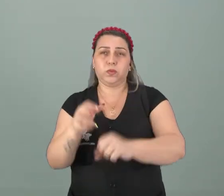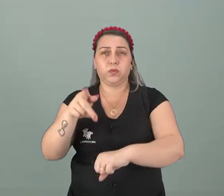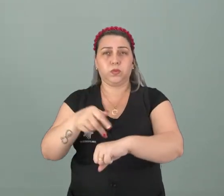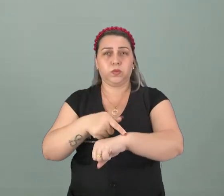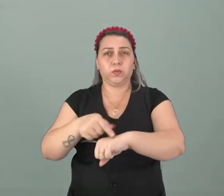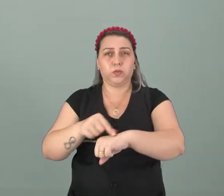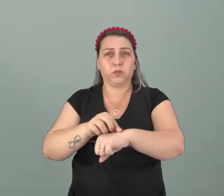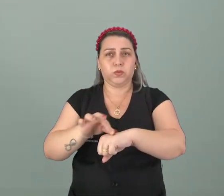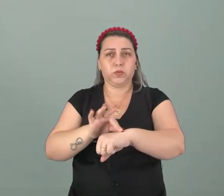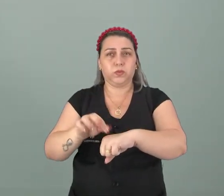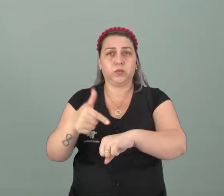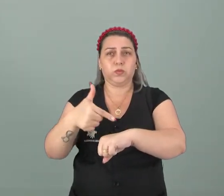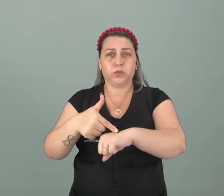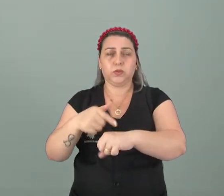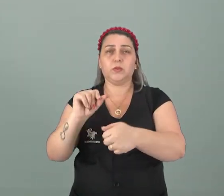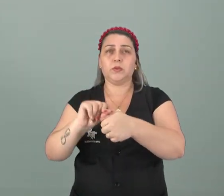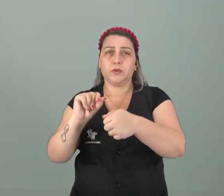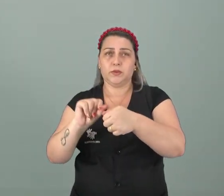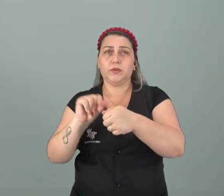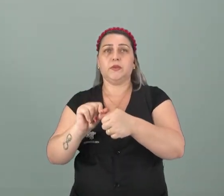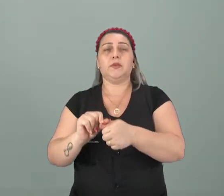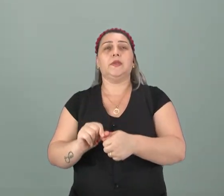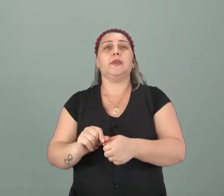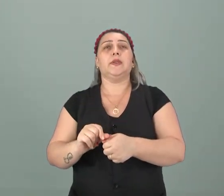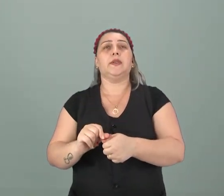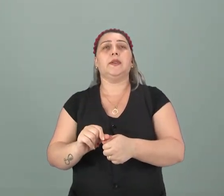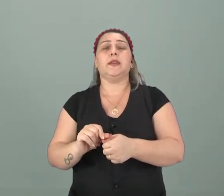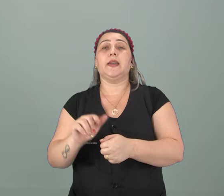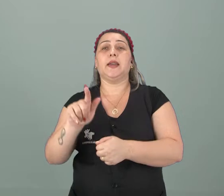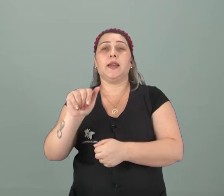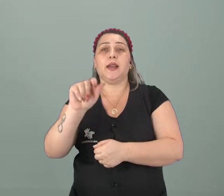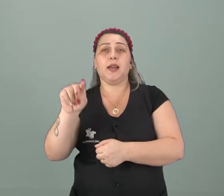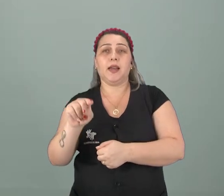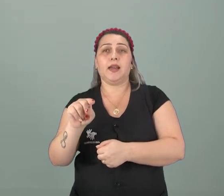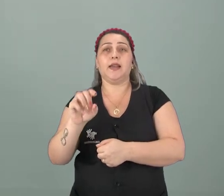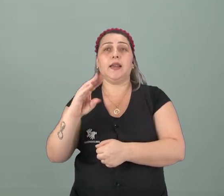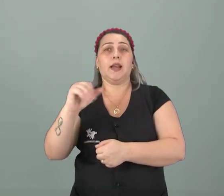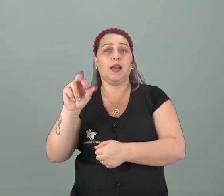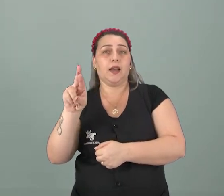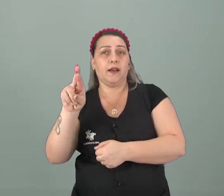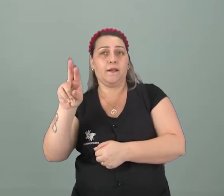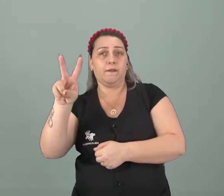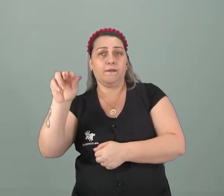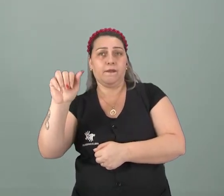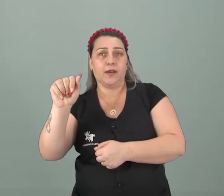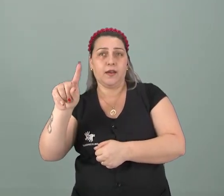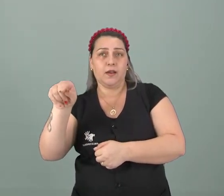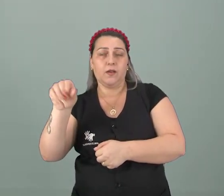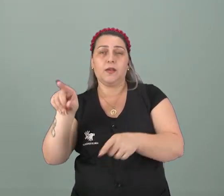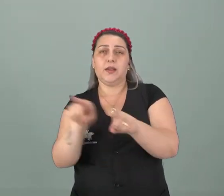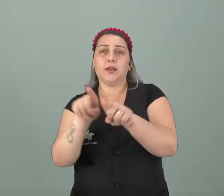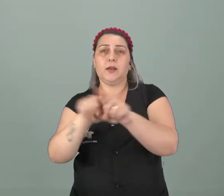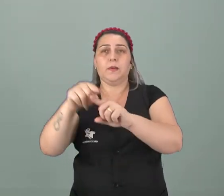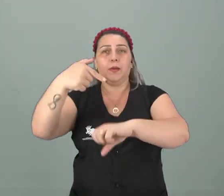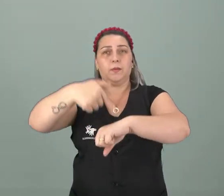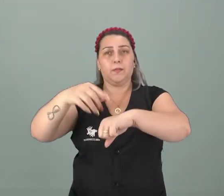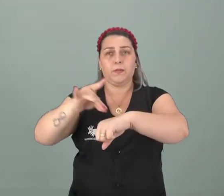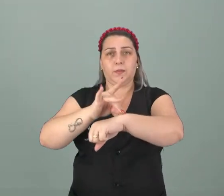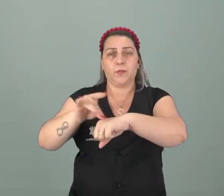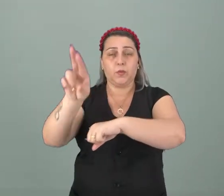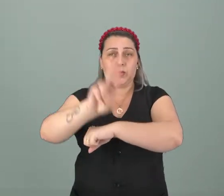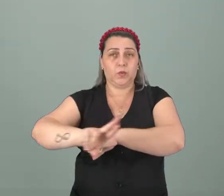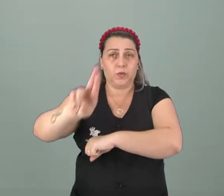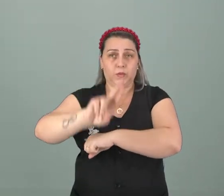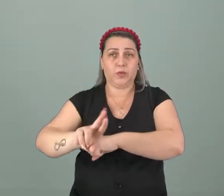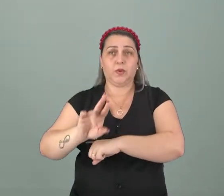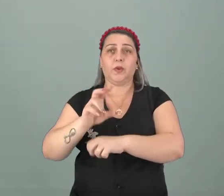para produzir energia elétrica. Quando eu falo combustível fóssil, é gás natural, carvão mineral e petróleo, né? Utilizam esses